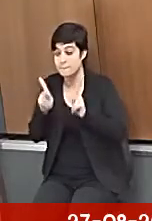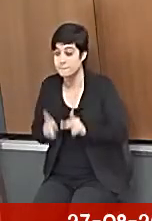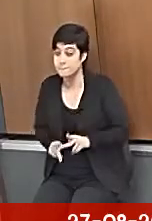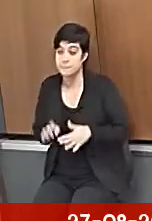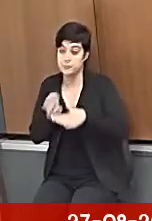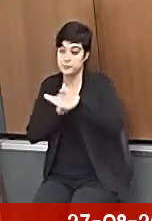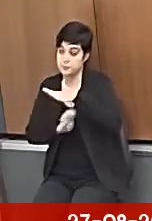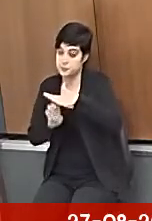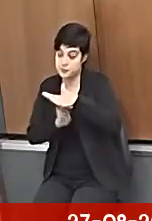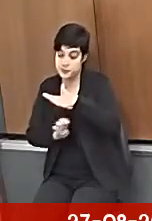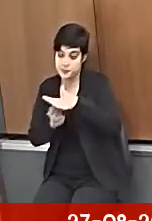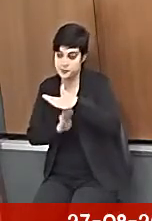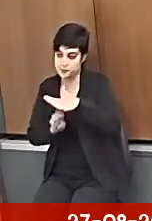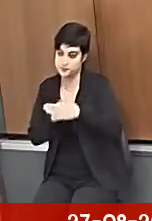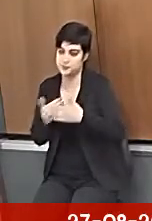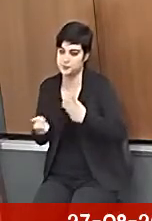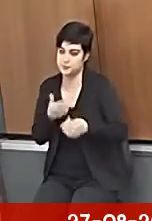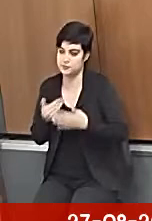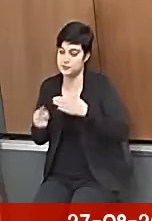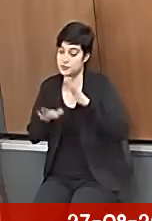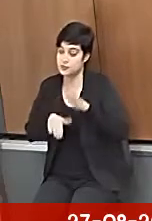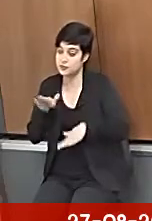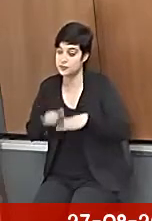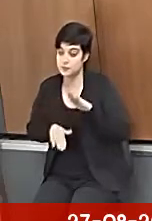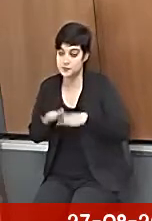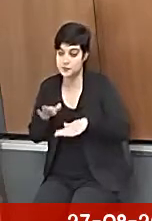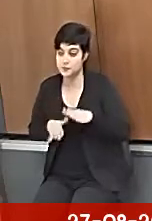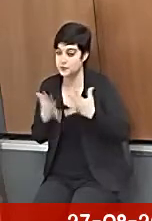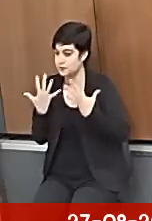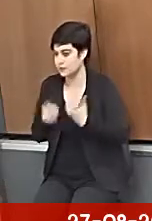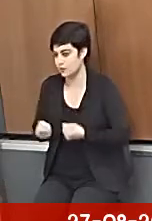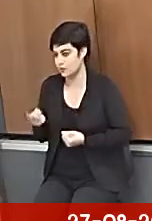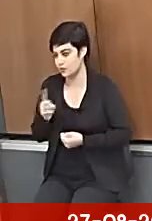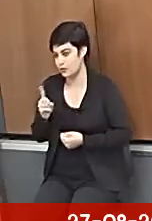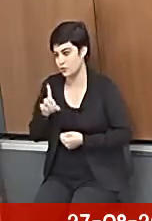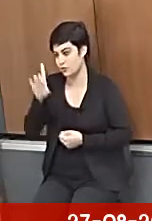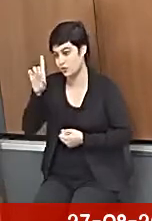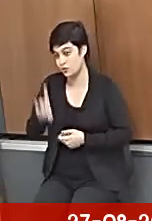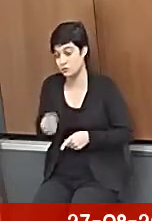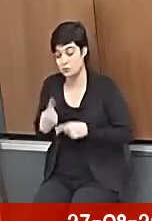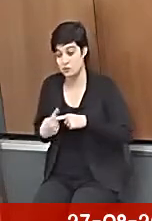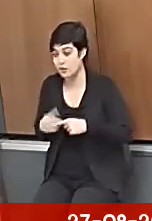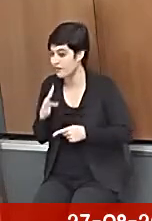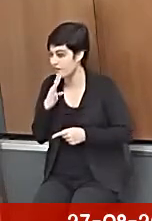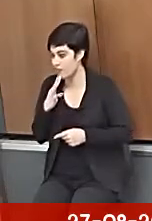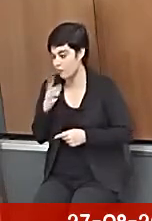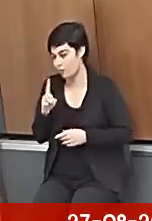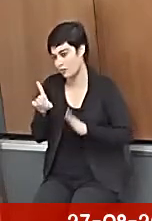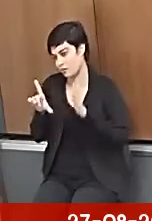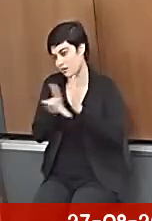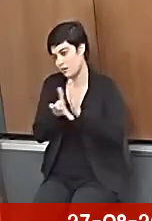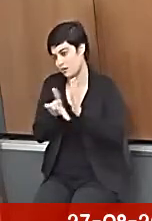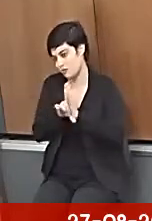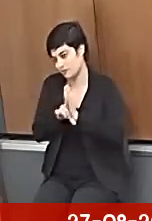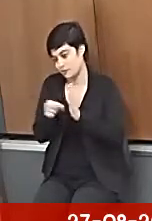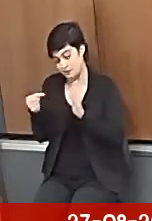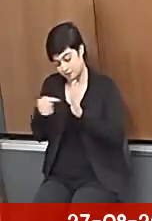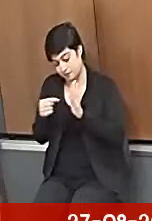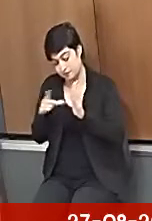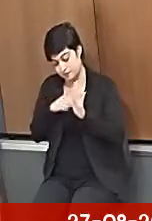da sociedade em geral às vezes as pessoas negam os direitos sem ter conhecimento da lei mas aqui a lei brasileira de inclusão lei